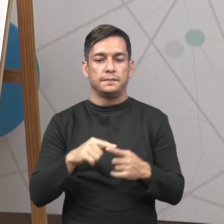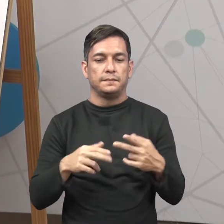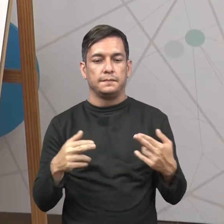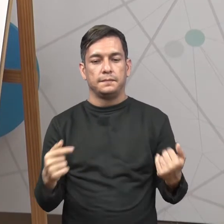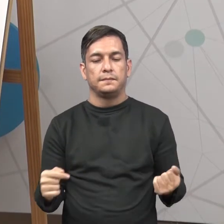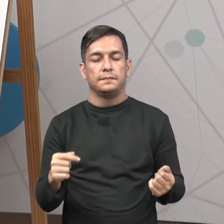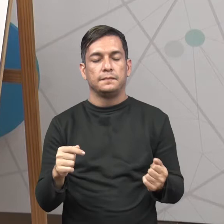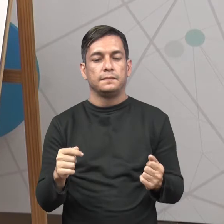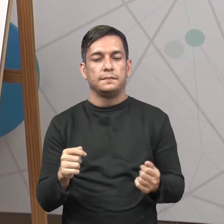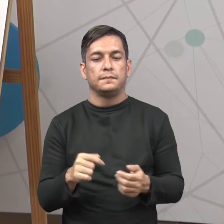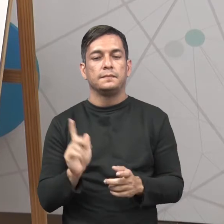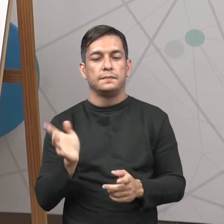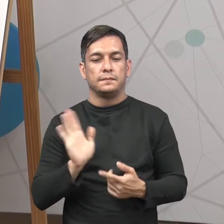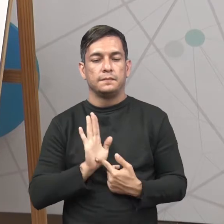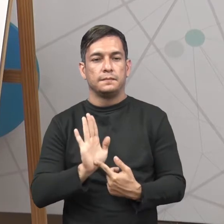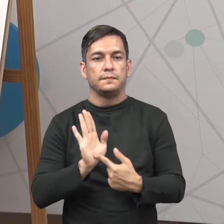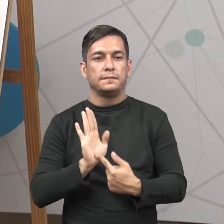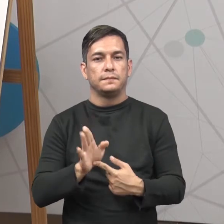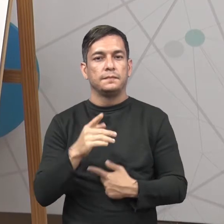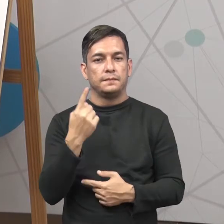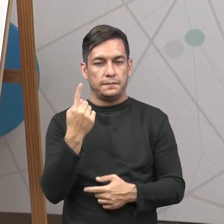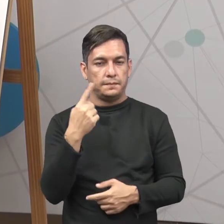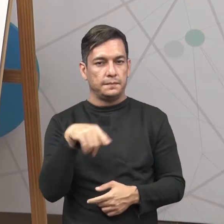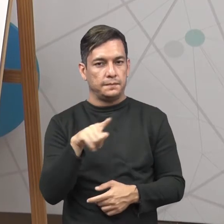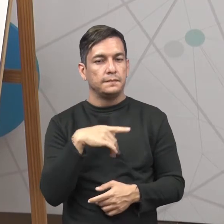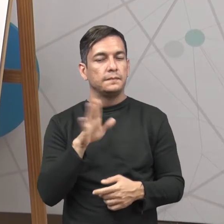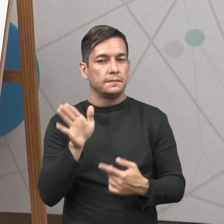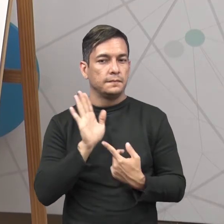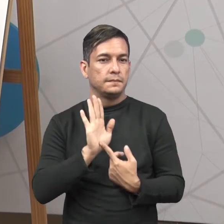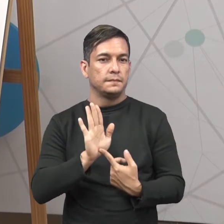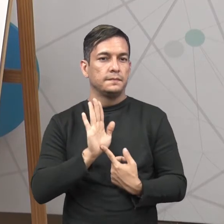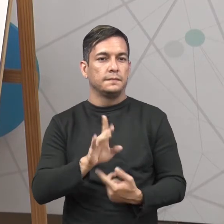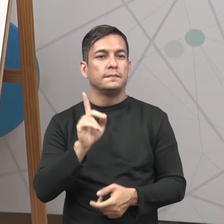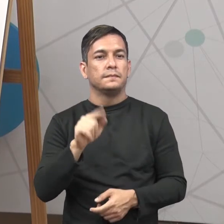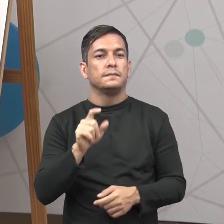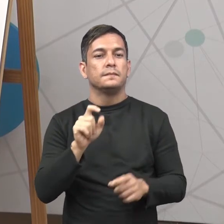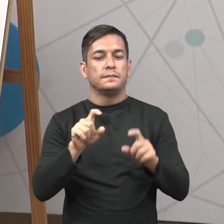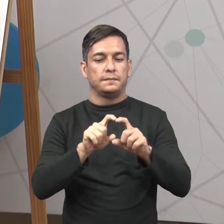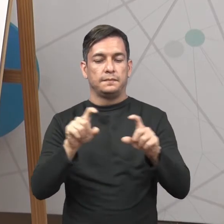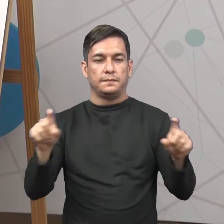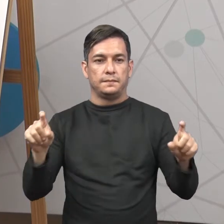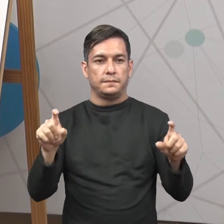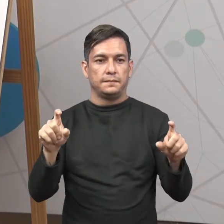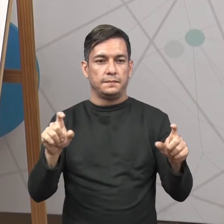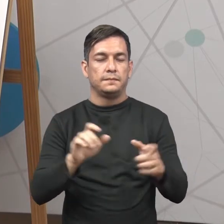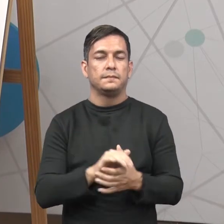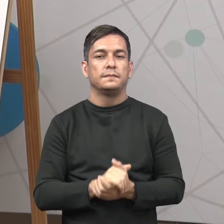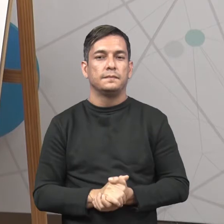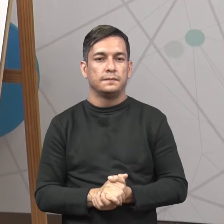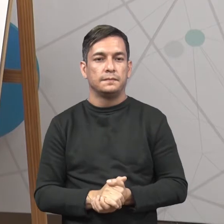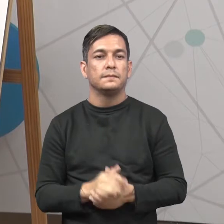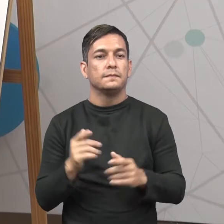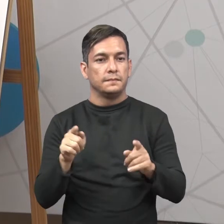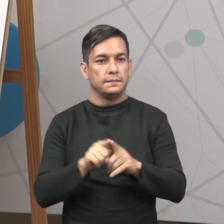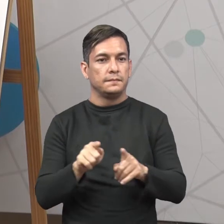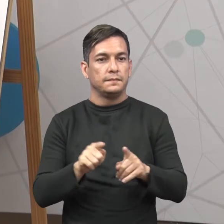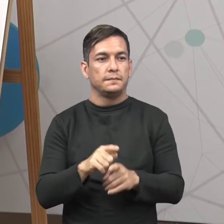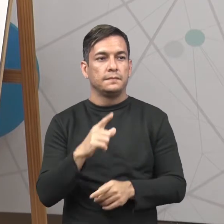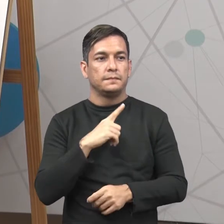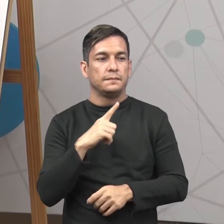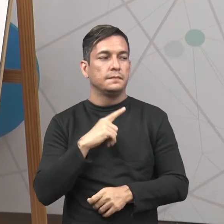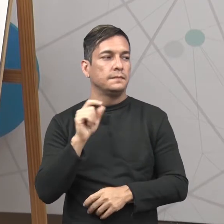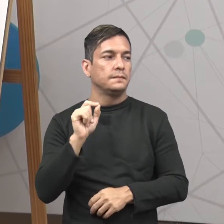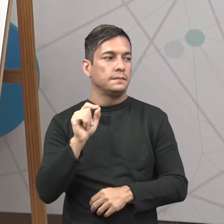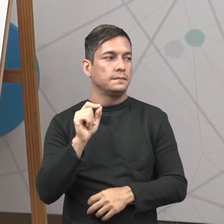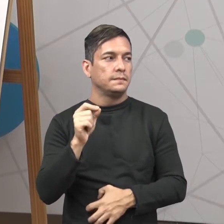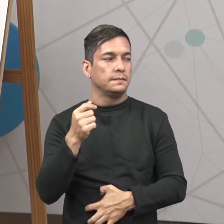instrumentos. Eu já mostrei um para vocês, que foi a fita métrica. Também nós temos